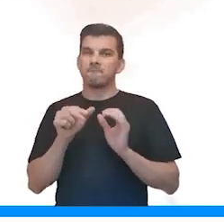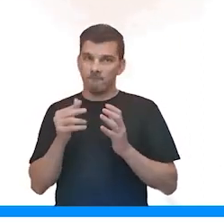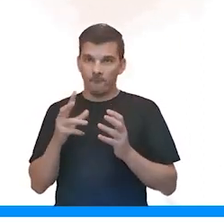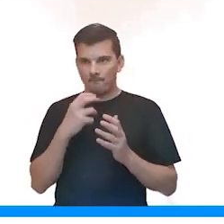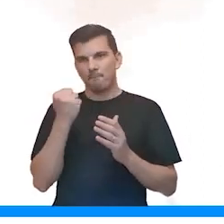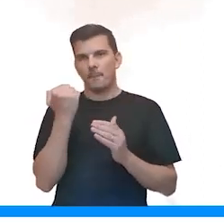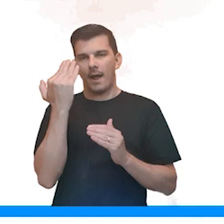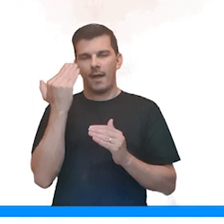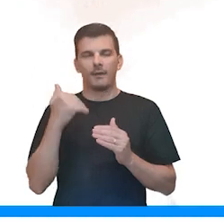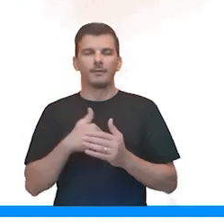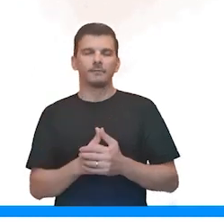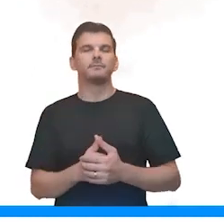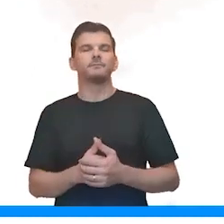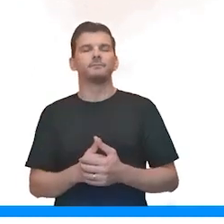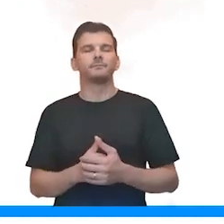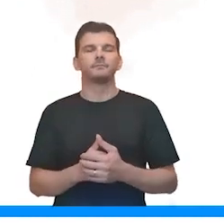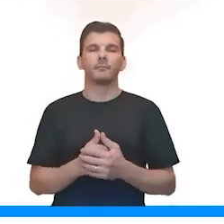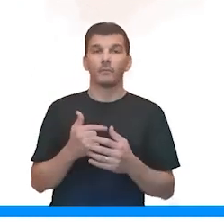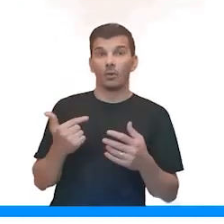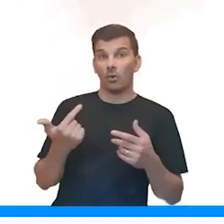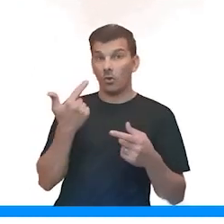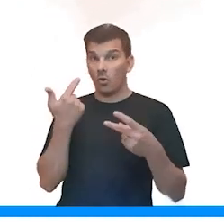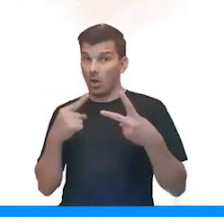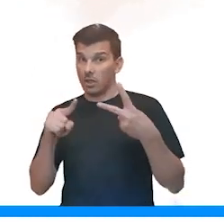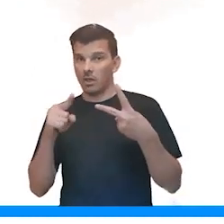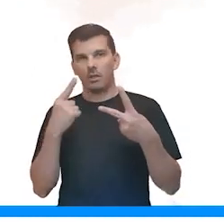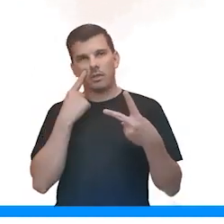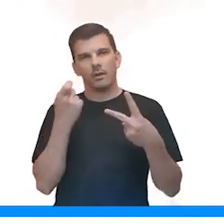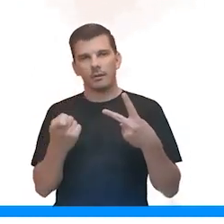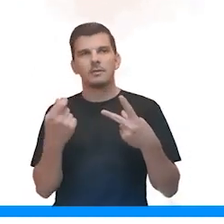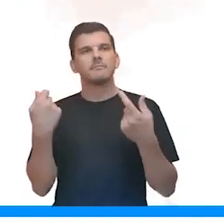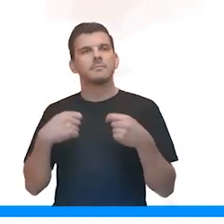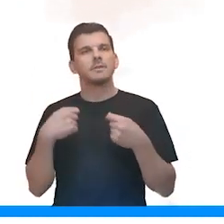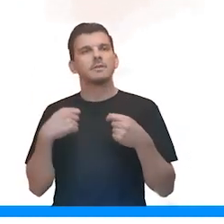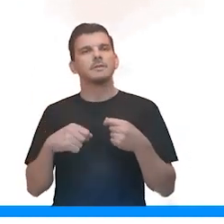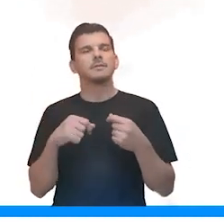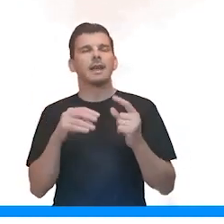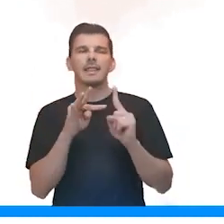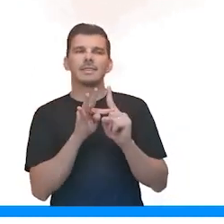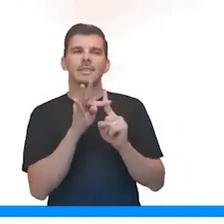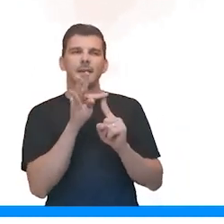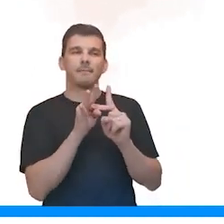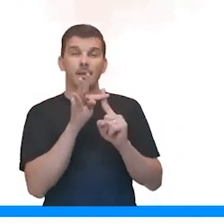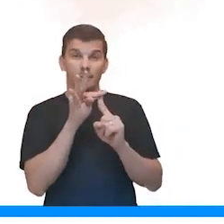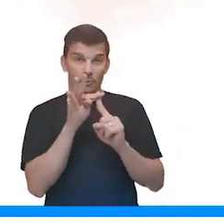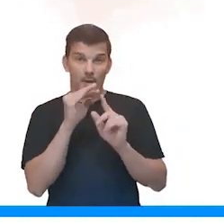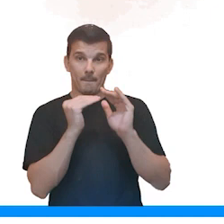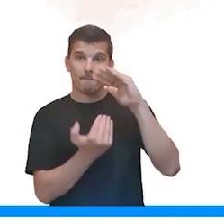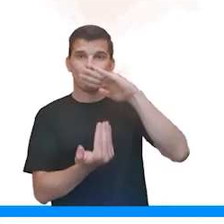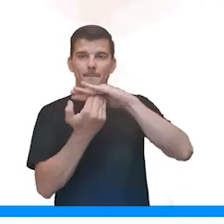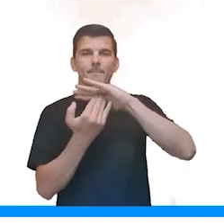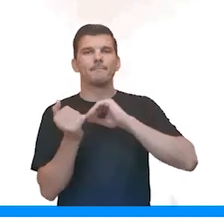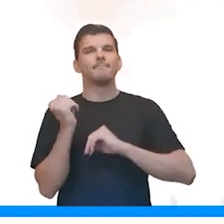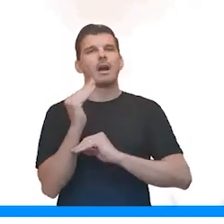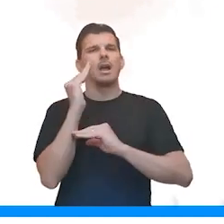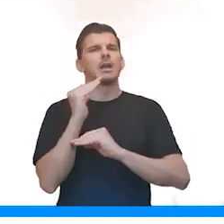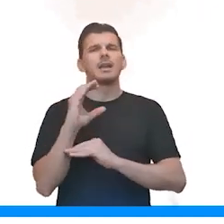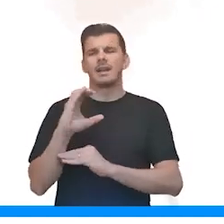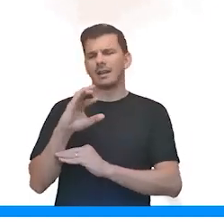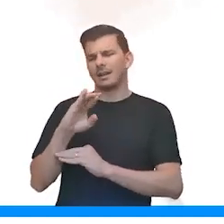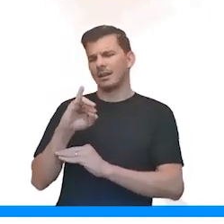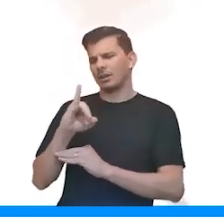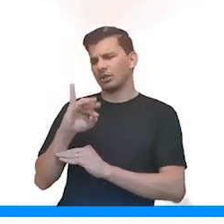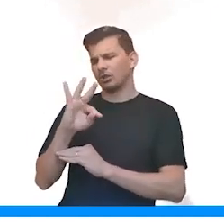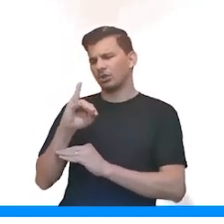um volume gigante, tá bom? É um gás de densidade baixa. Outra coisa muito interessante é que ele tem que estar acima da temperatura